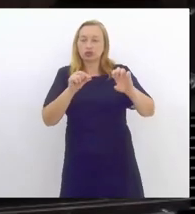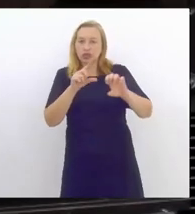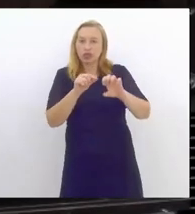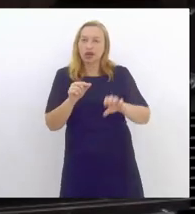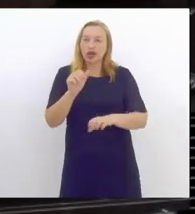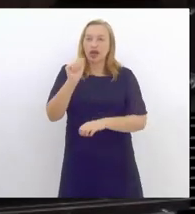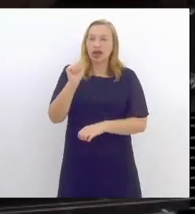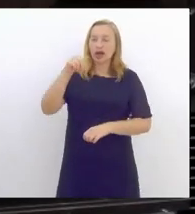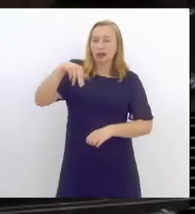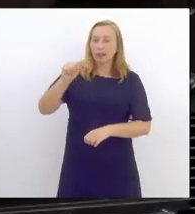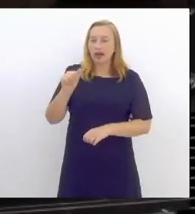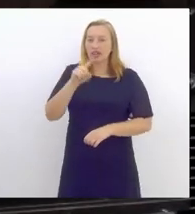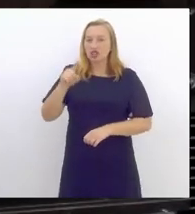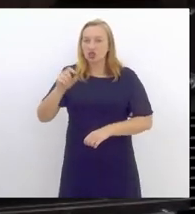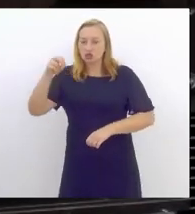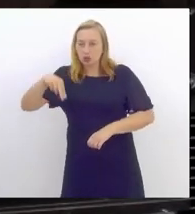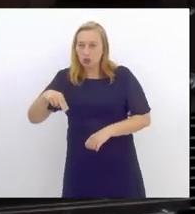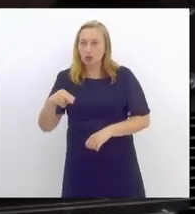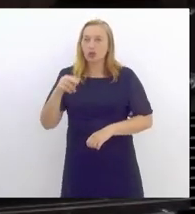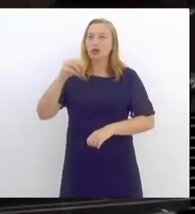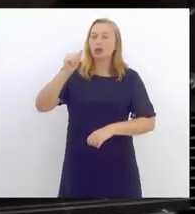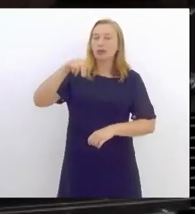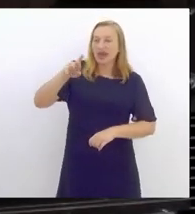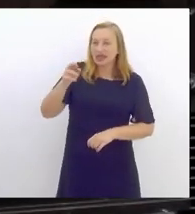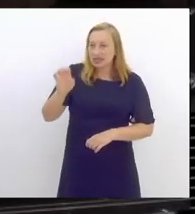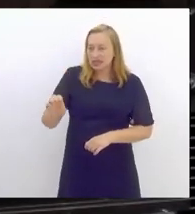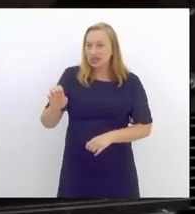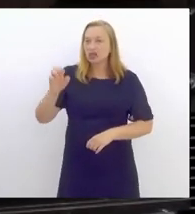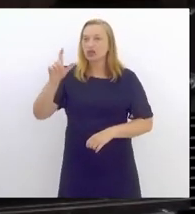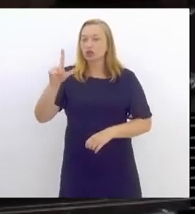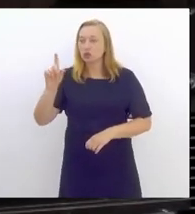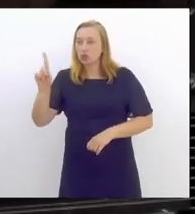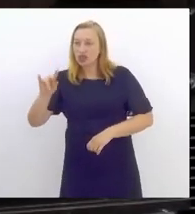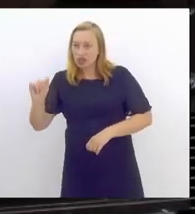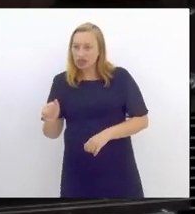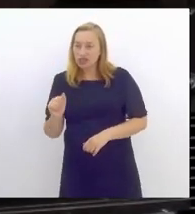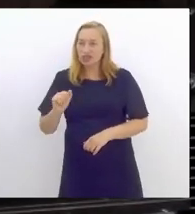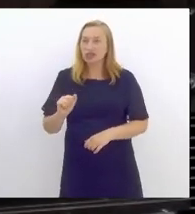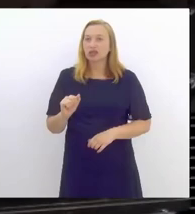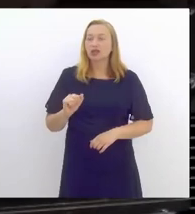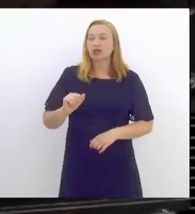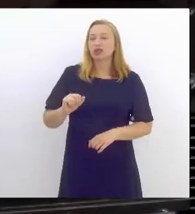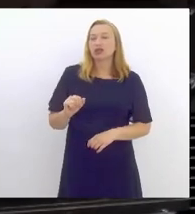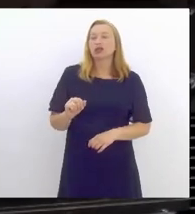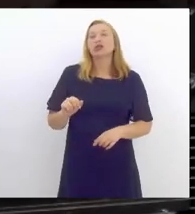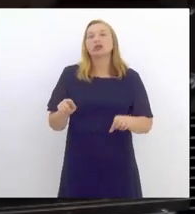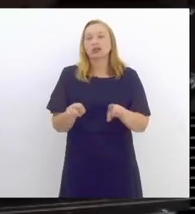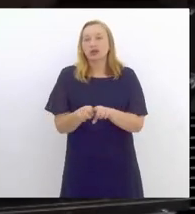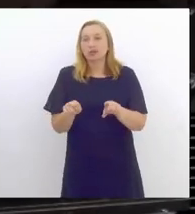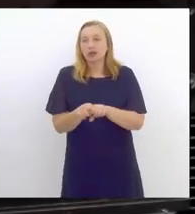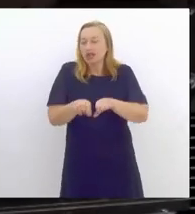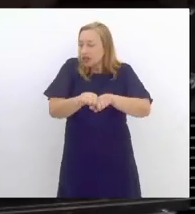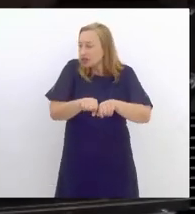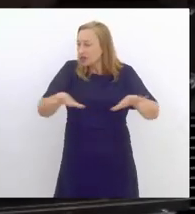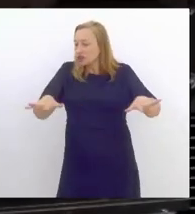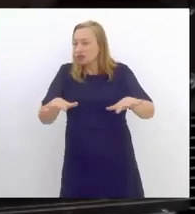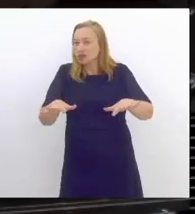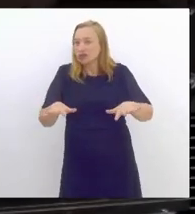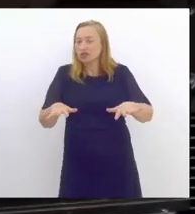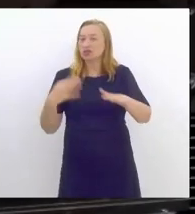Magazine Luiza, BRF, União Química, além da expansão de companhias instaladas aqui, Vinícius